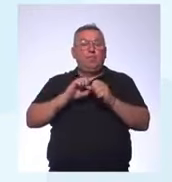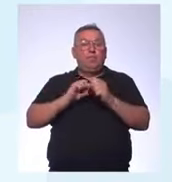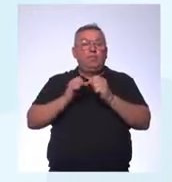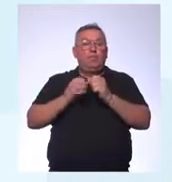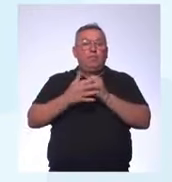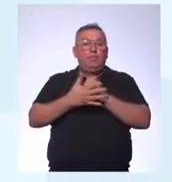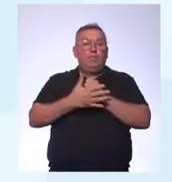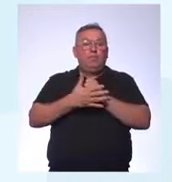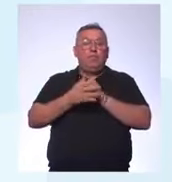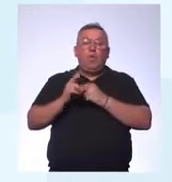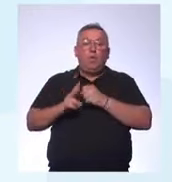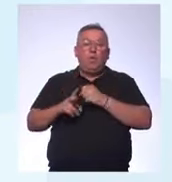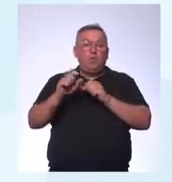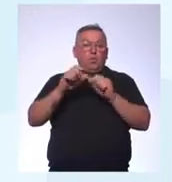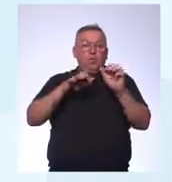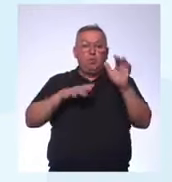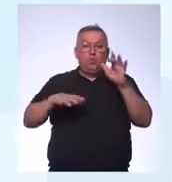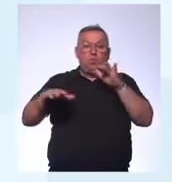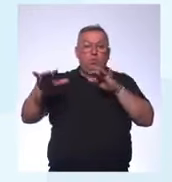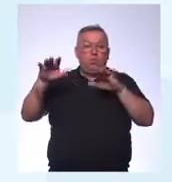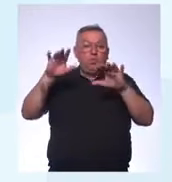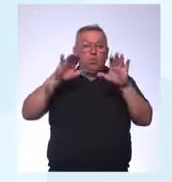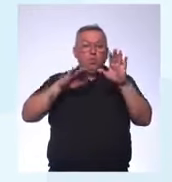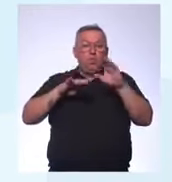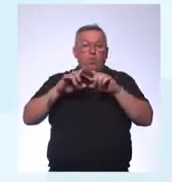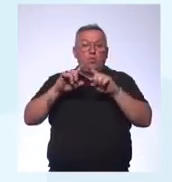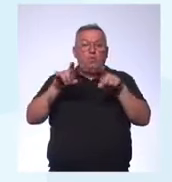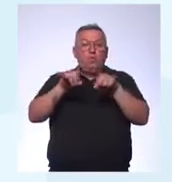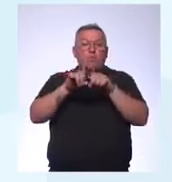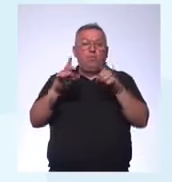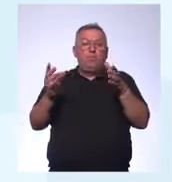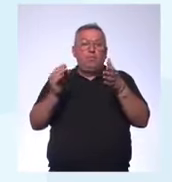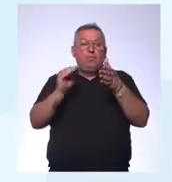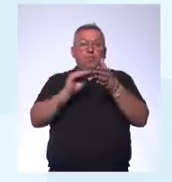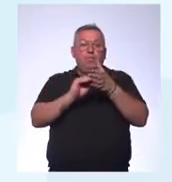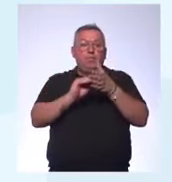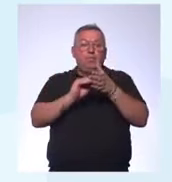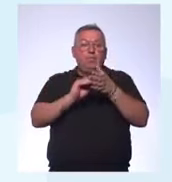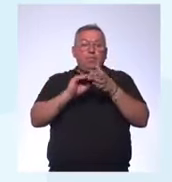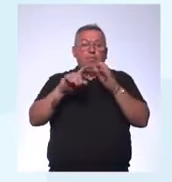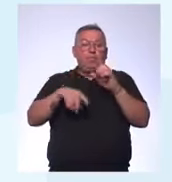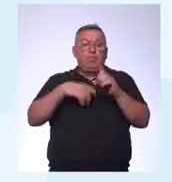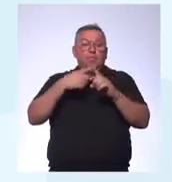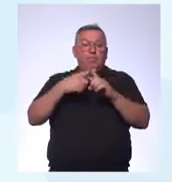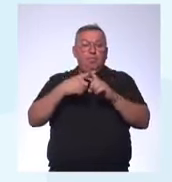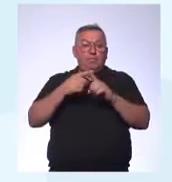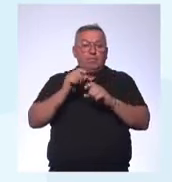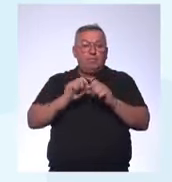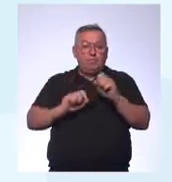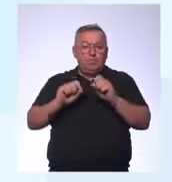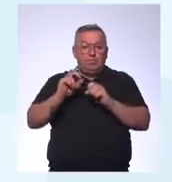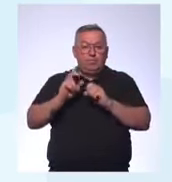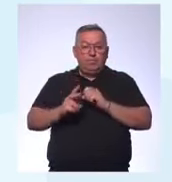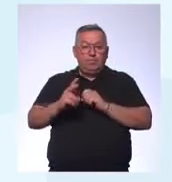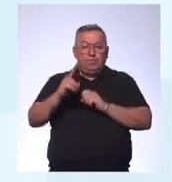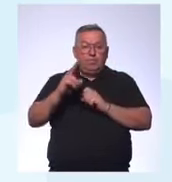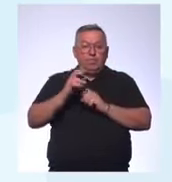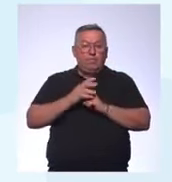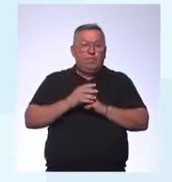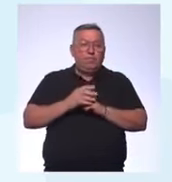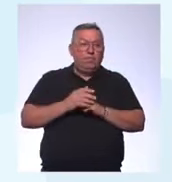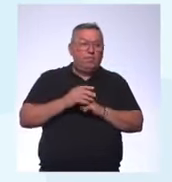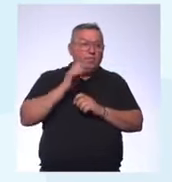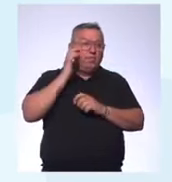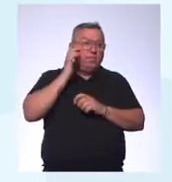continua circulando. E poderia ter até acrescentado, deixado aí mais dramático, né? Continua circulando